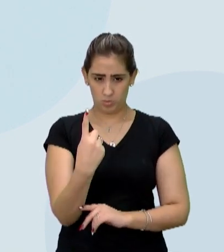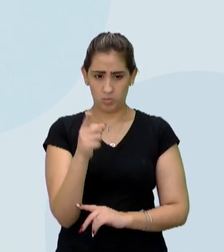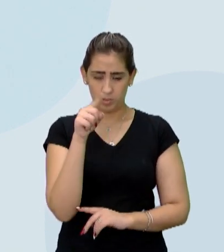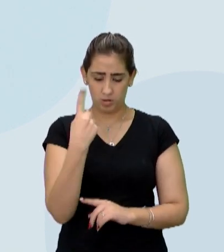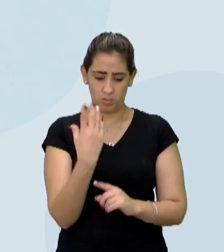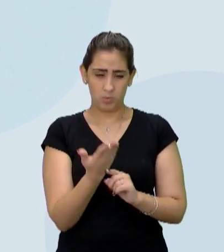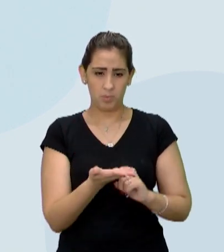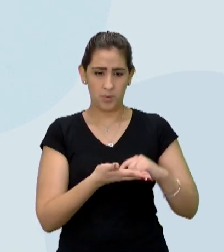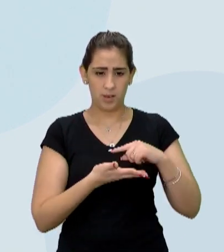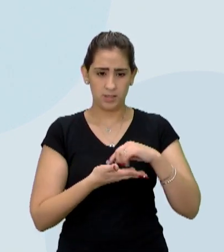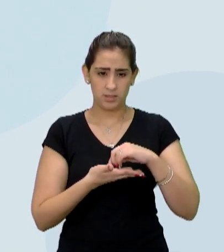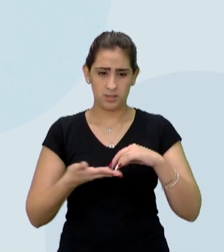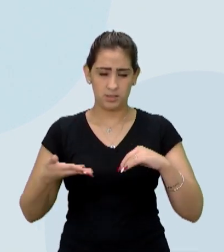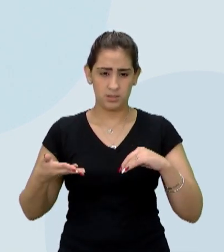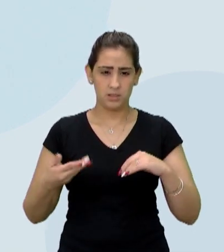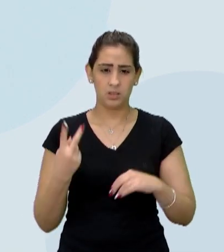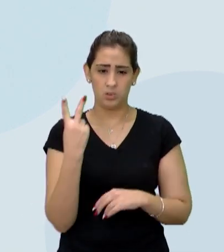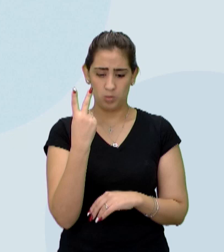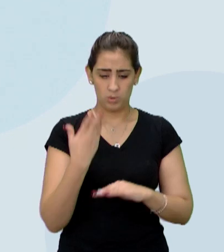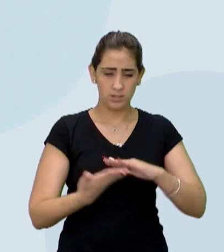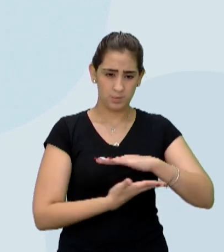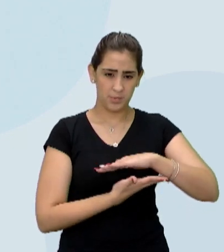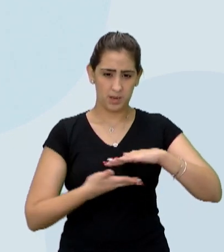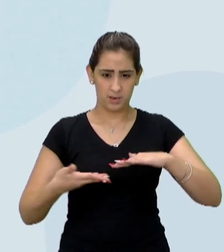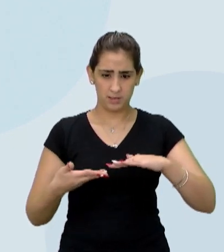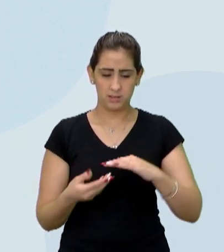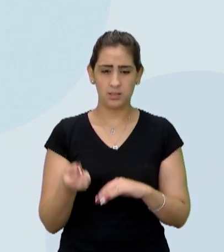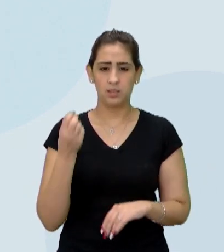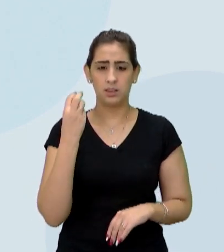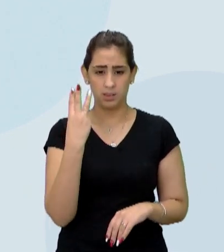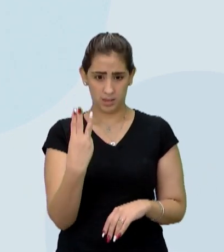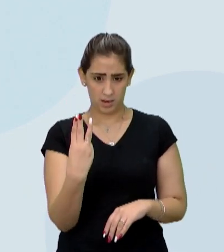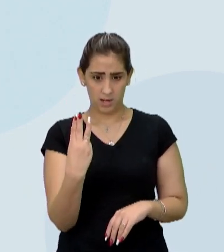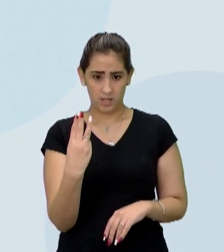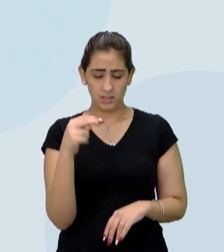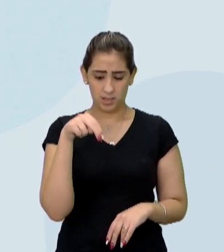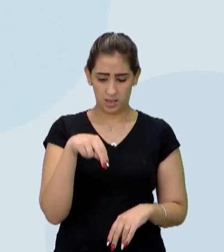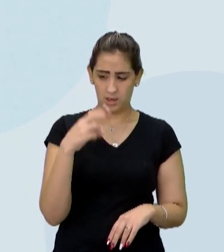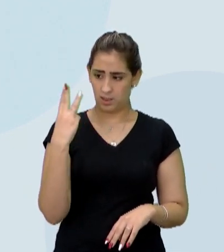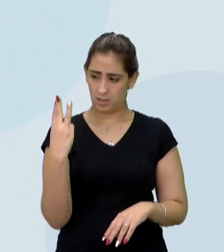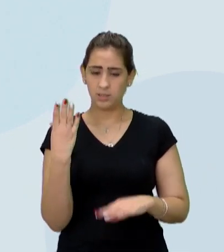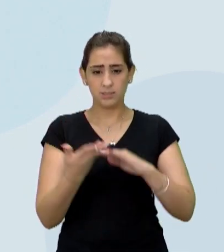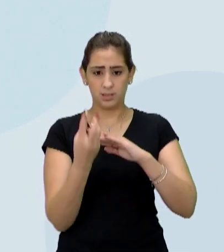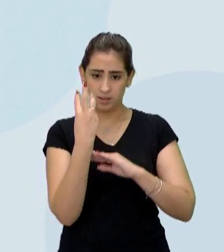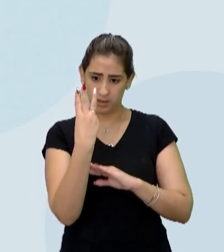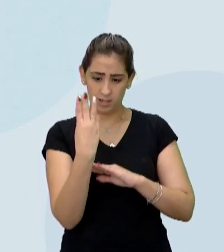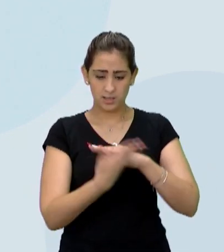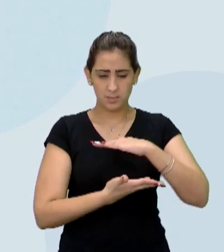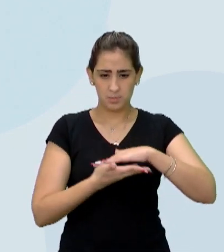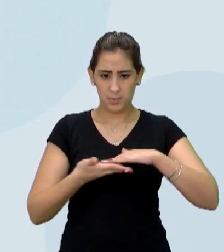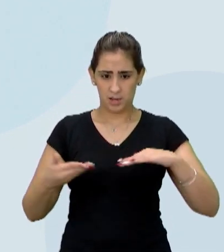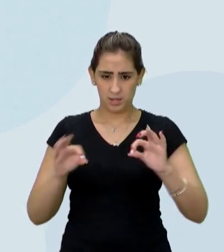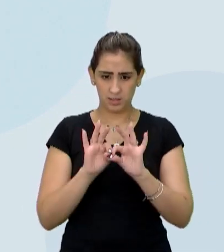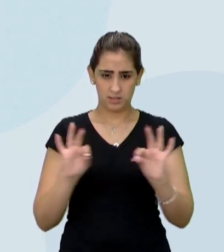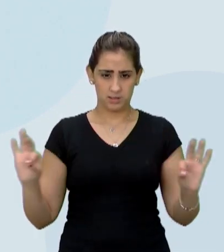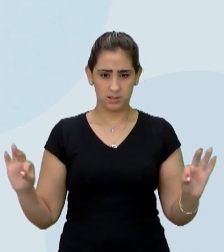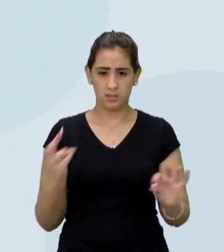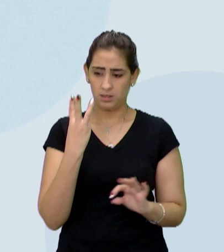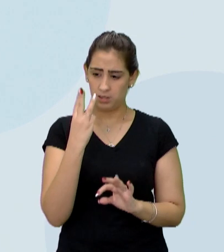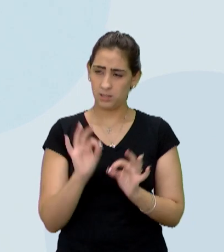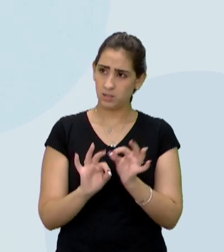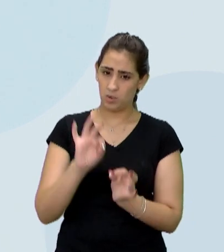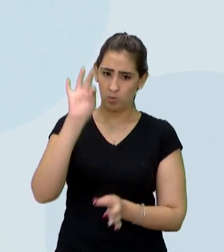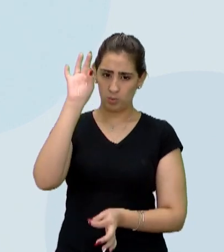a posição 2 tem 2 de base e 2 de altura. A posição 3, 3 de base e 3 de